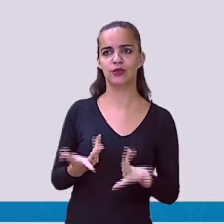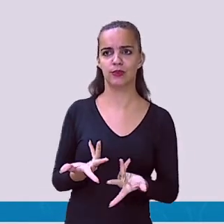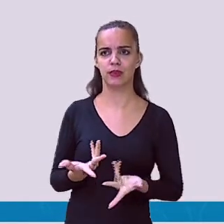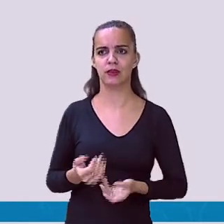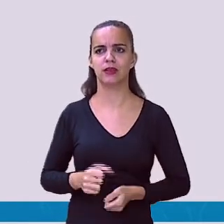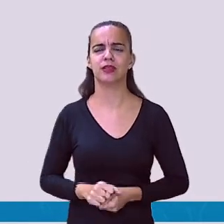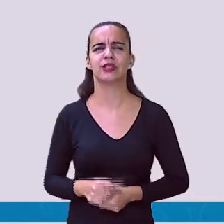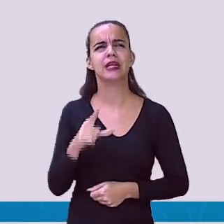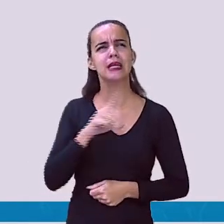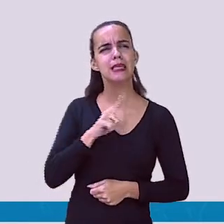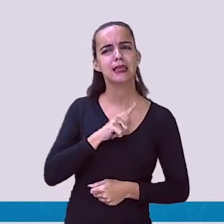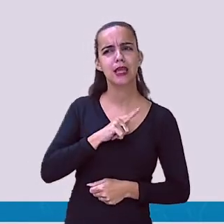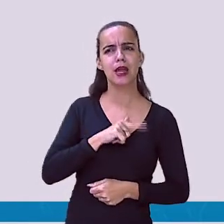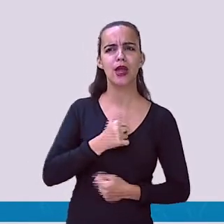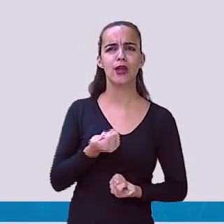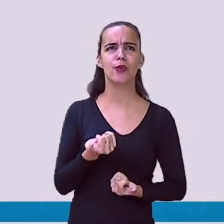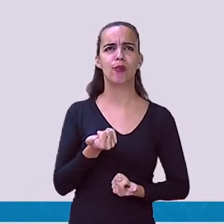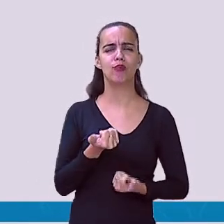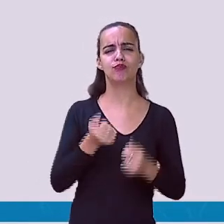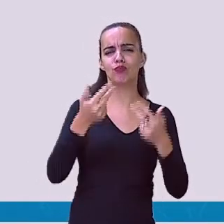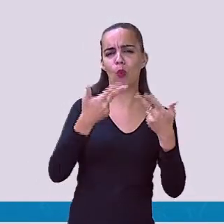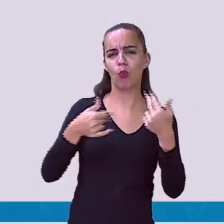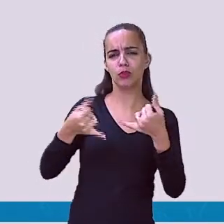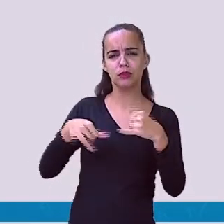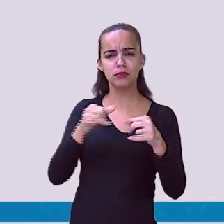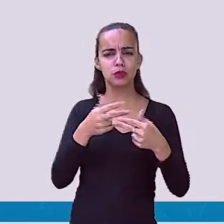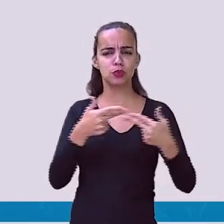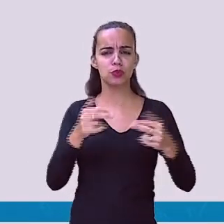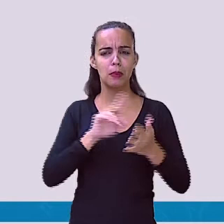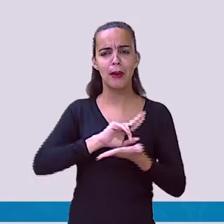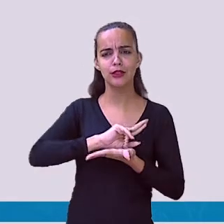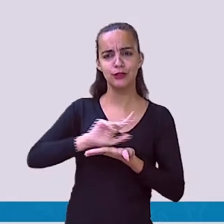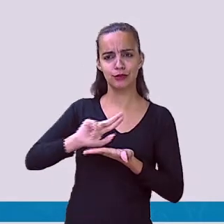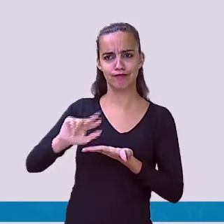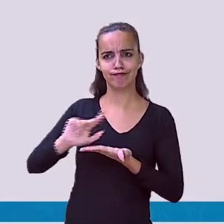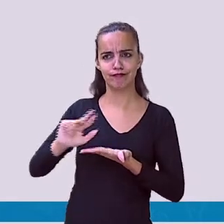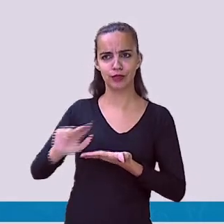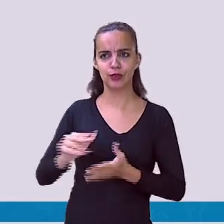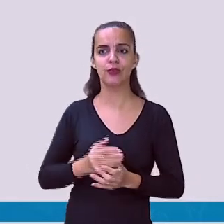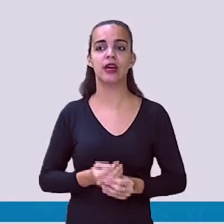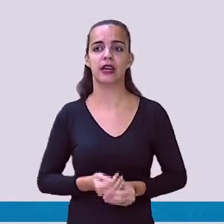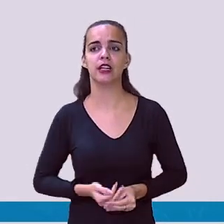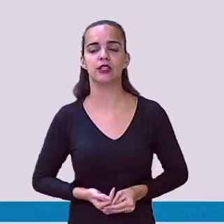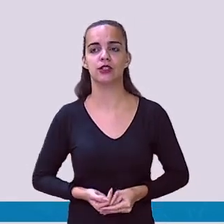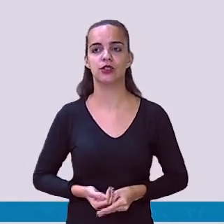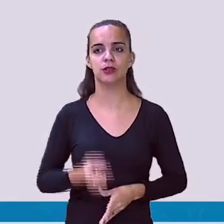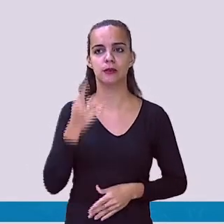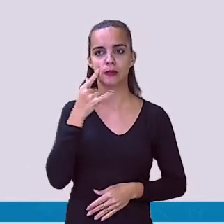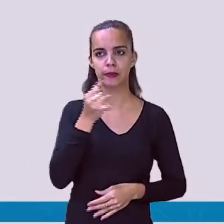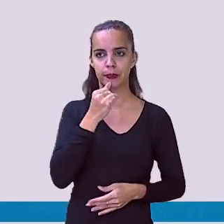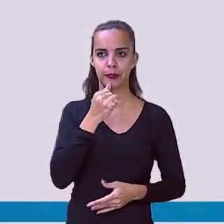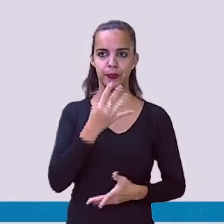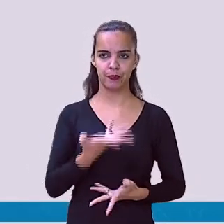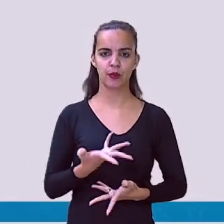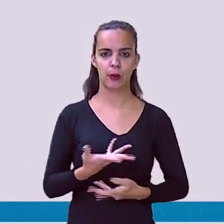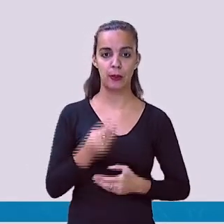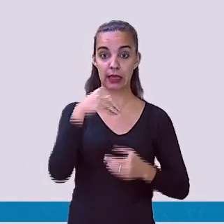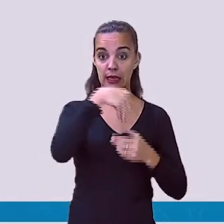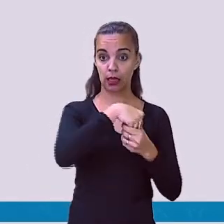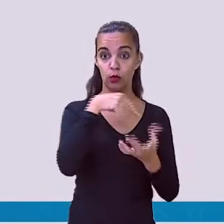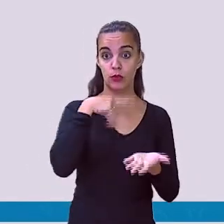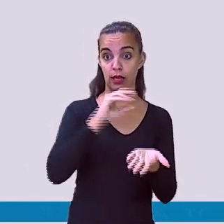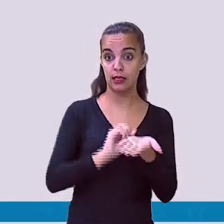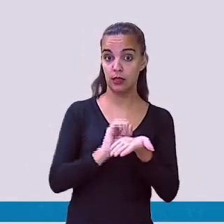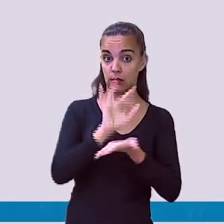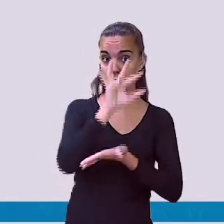mais componentes, não apenas 2, como nós fizemos lá na destilação